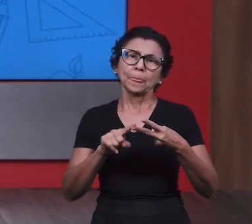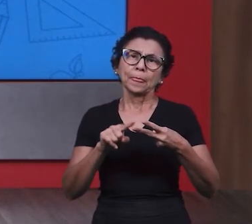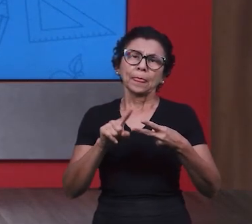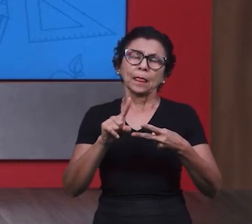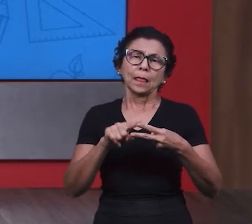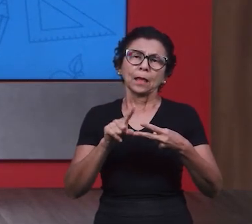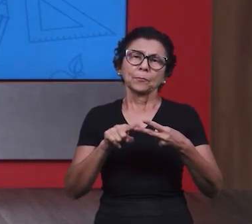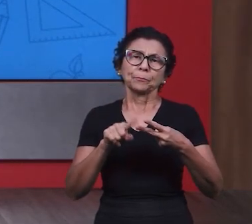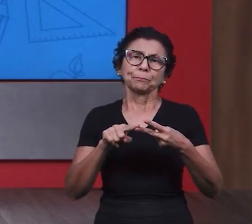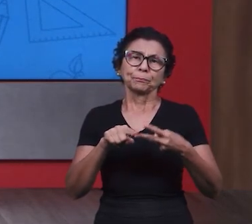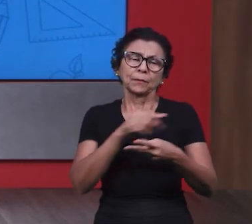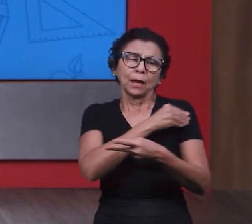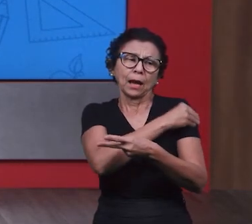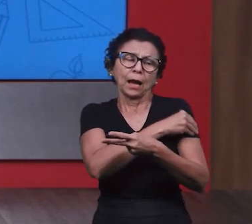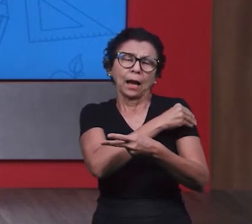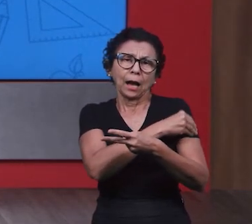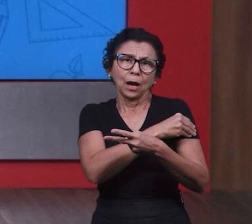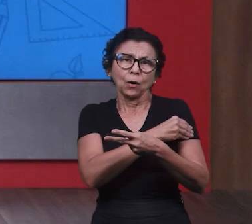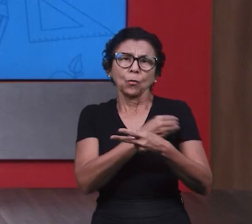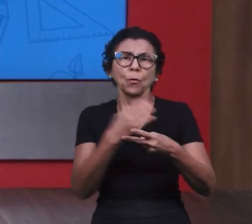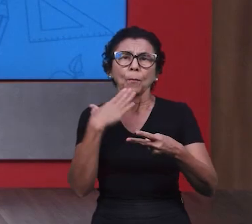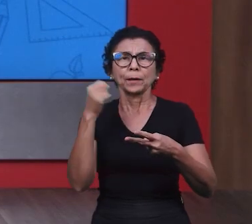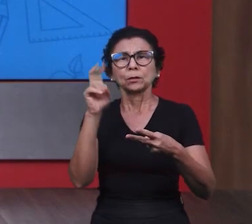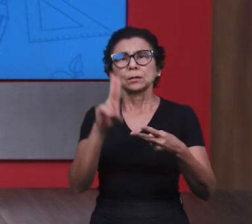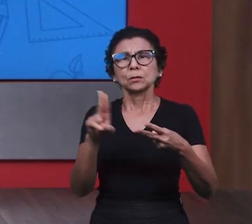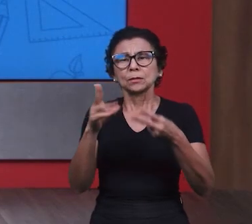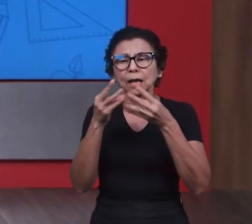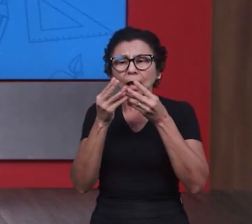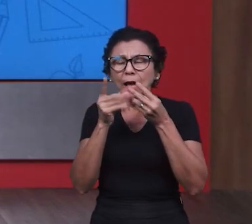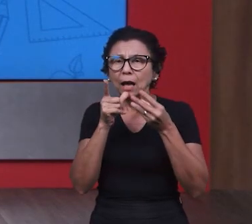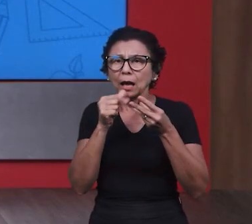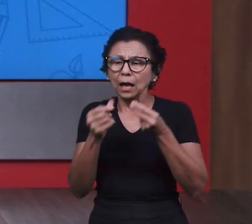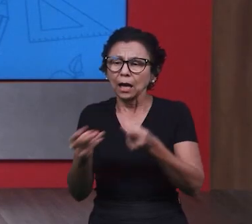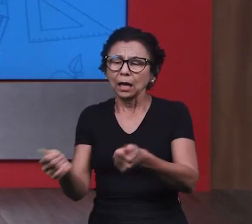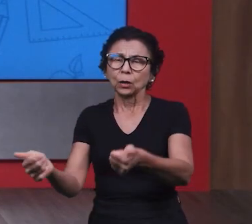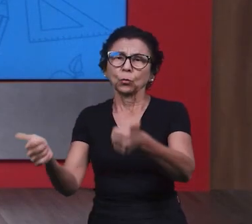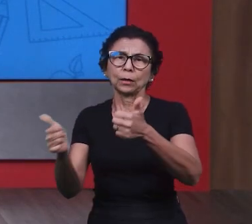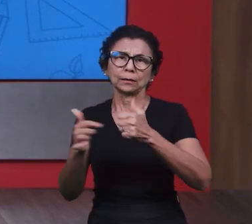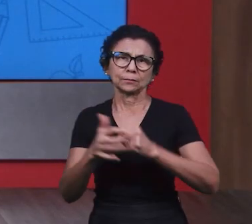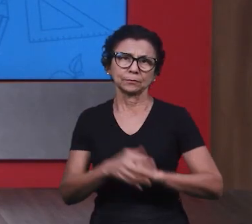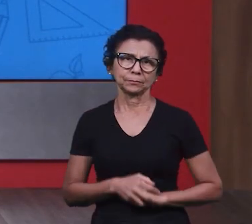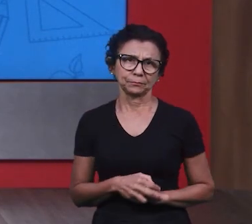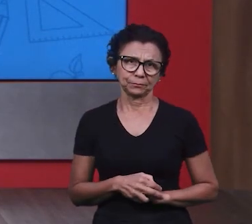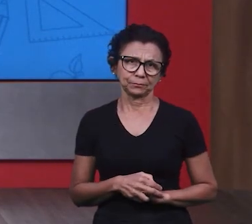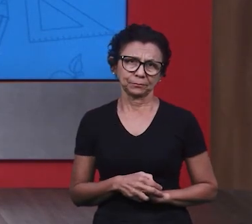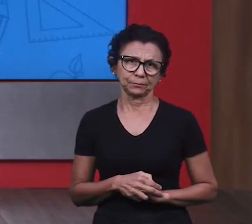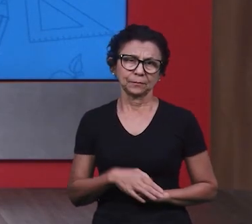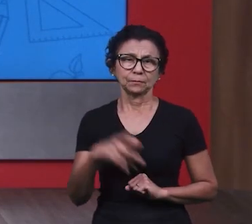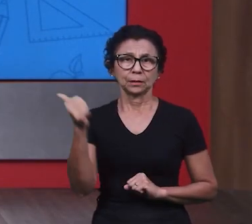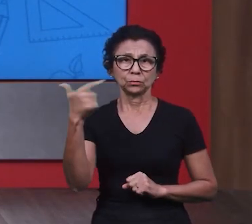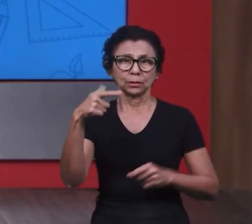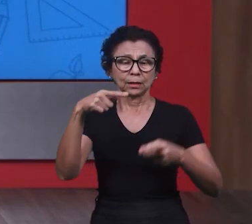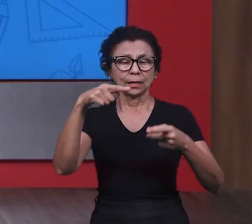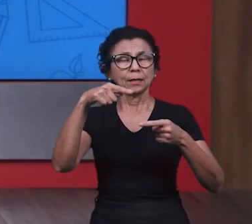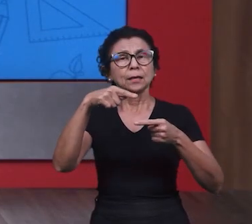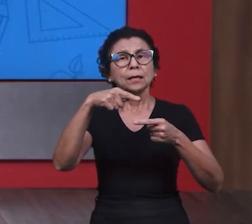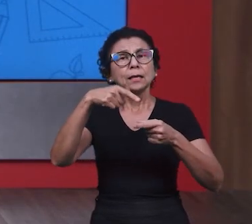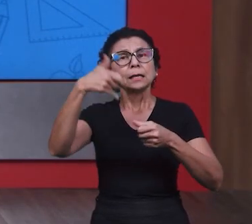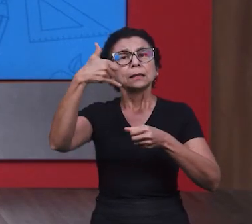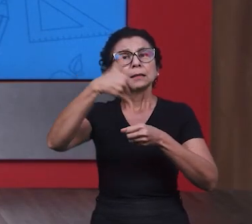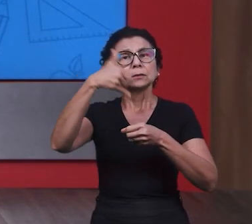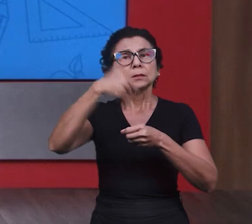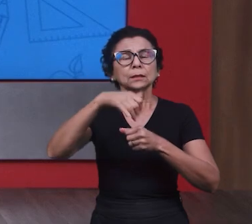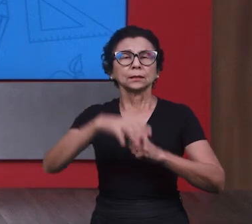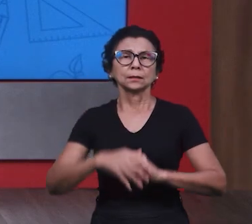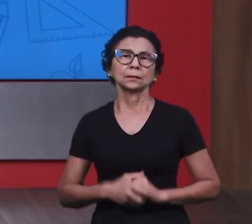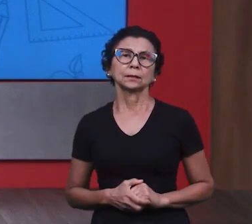na gasolina. Então, vejam bem, somente com esses conceitos,